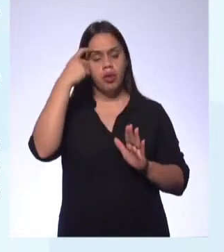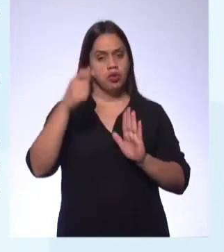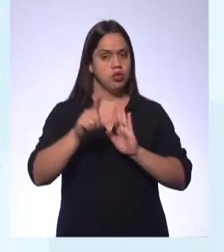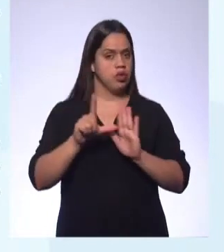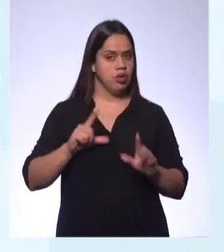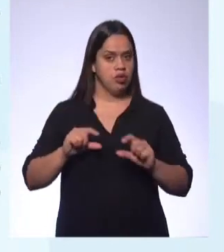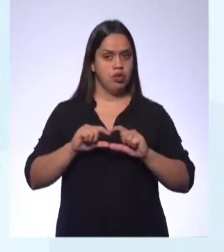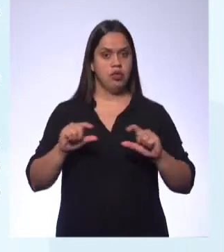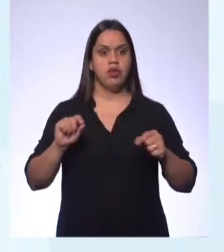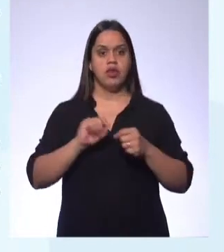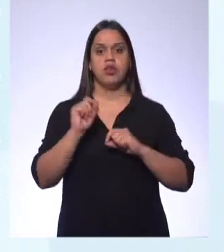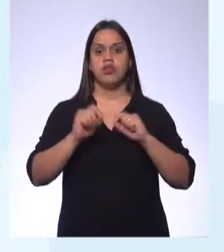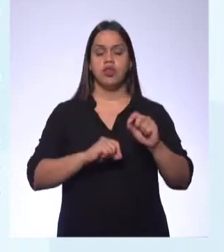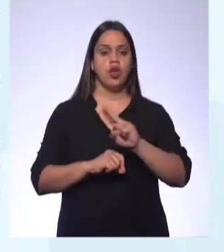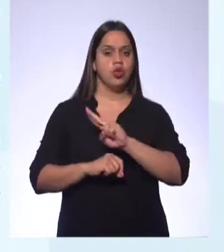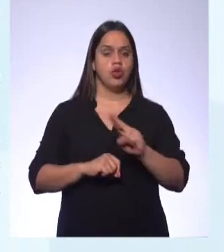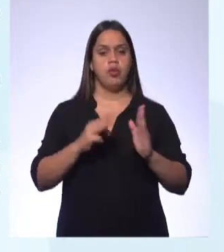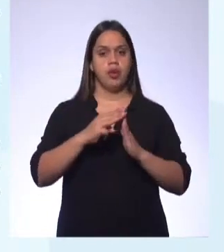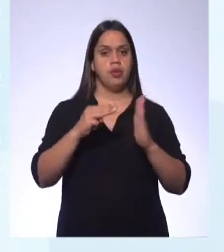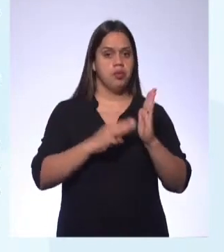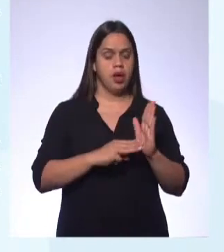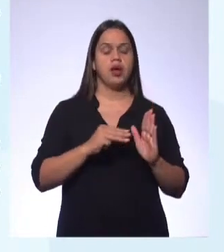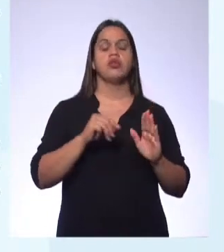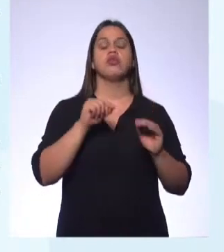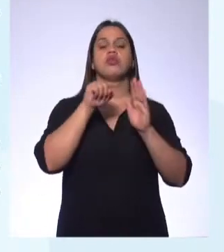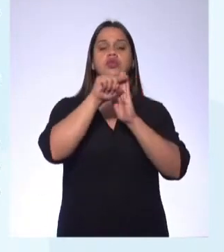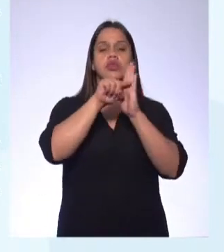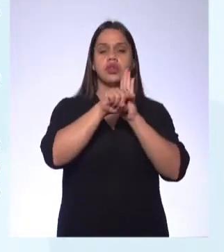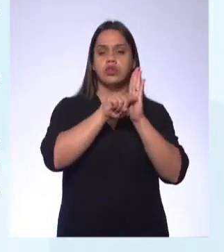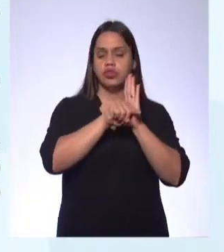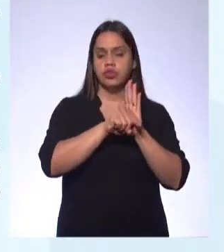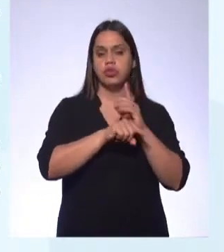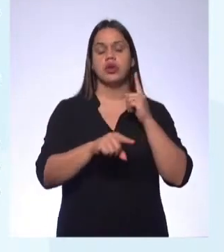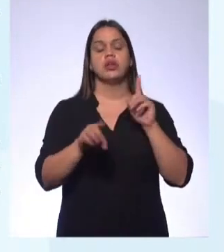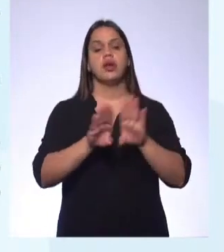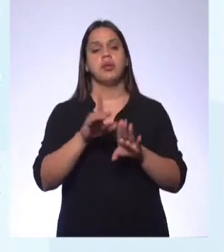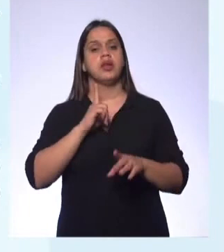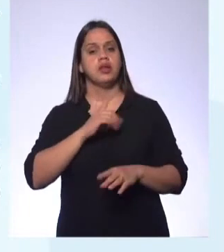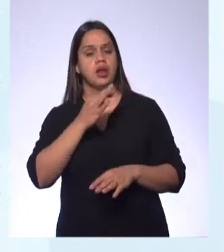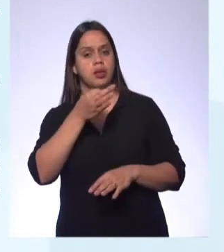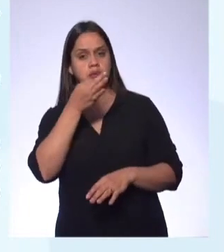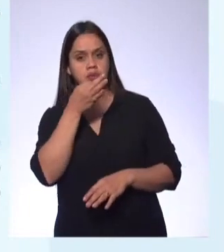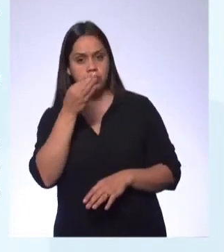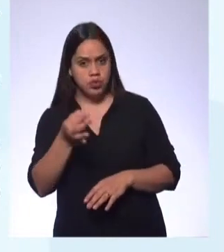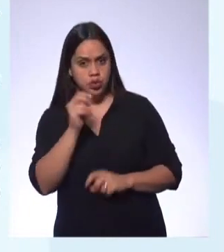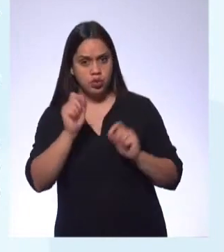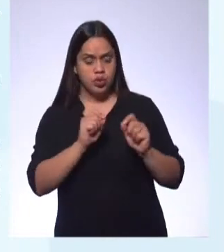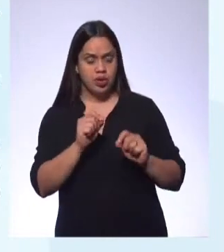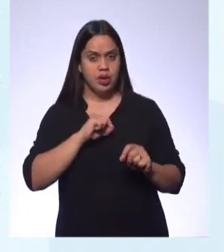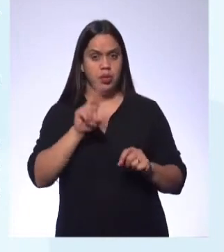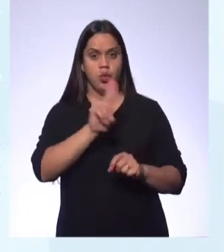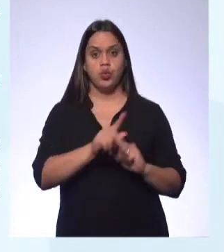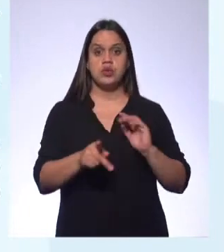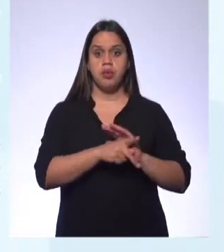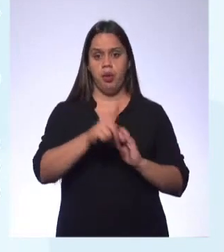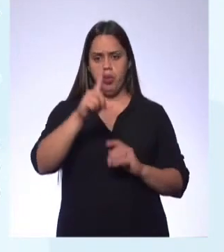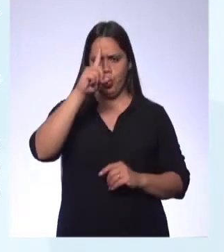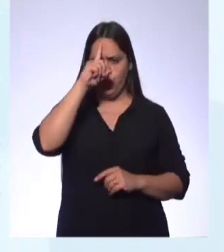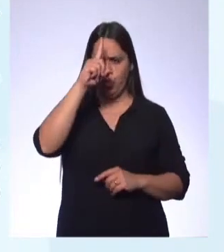anteriormente. Chamamos isso de método científico. Além disso, existe um senso crítico que é baseado na dúvida, né,